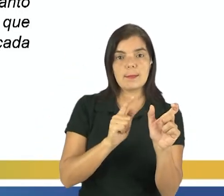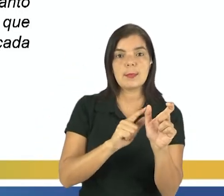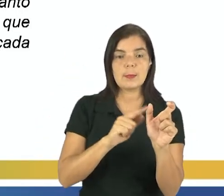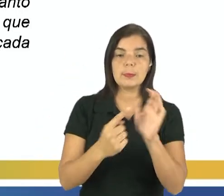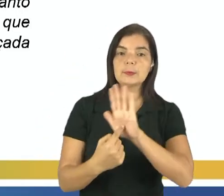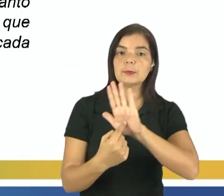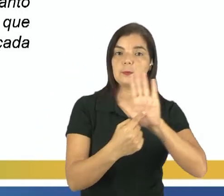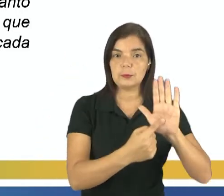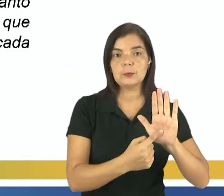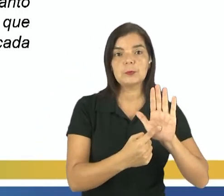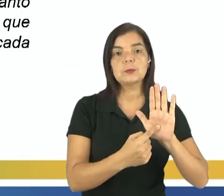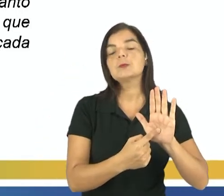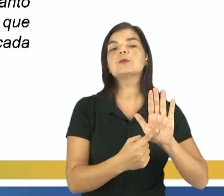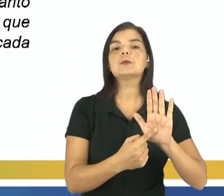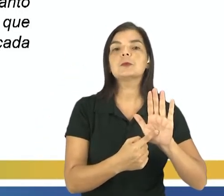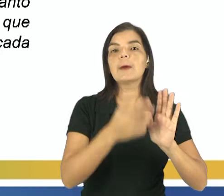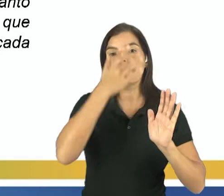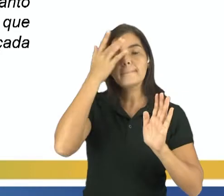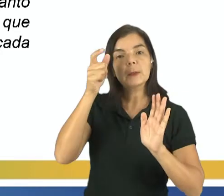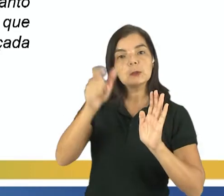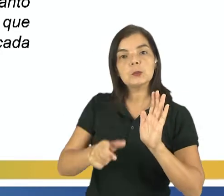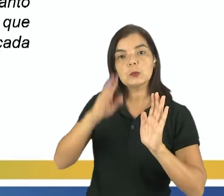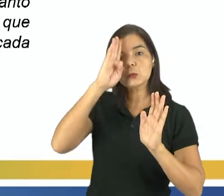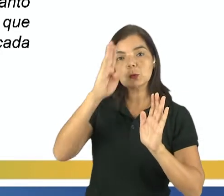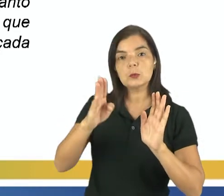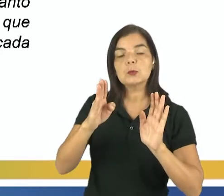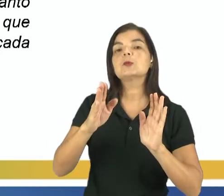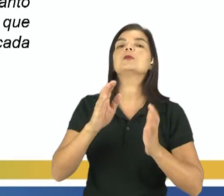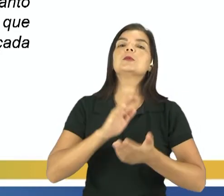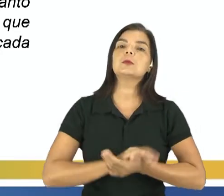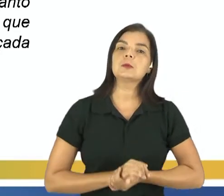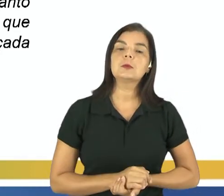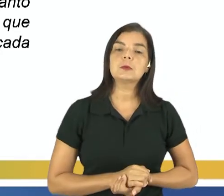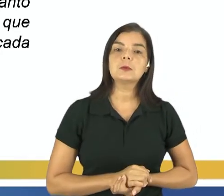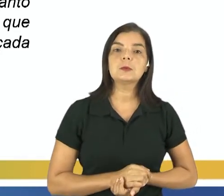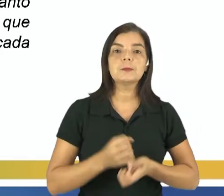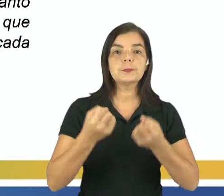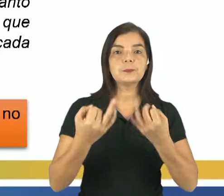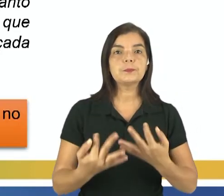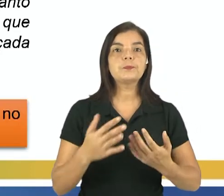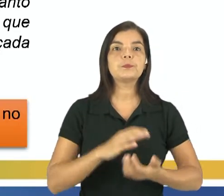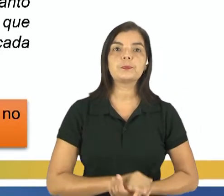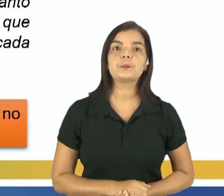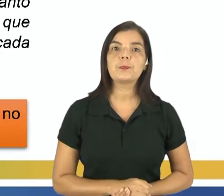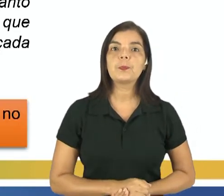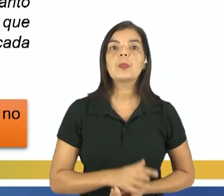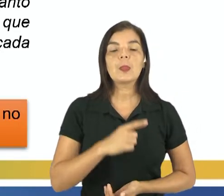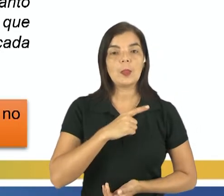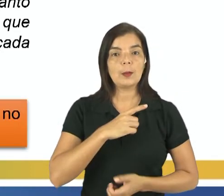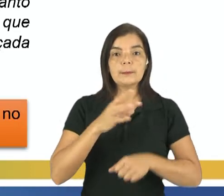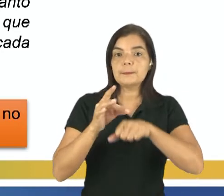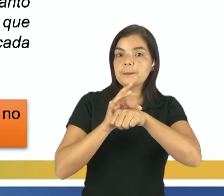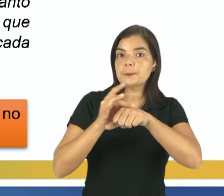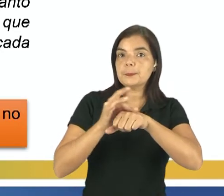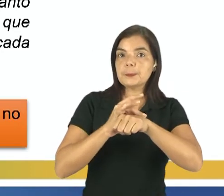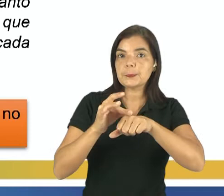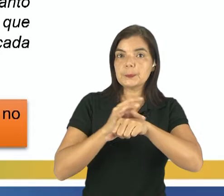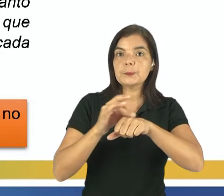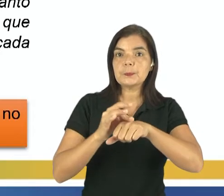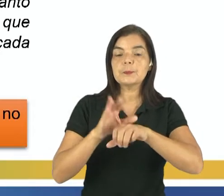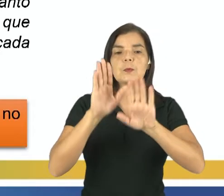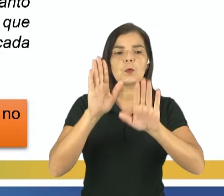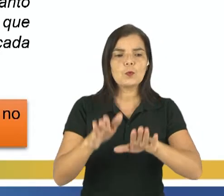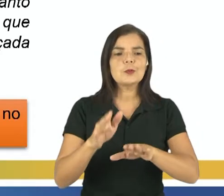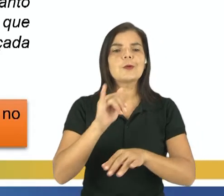de identificação desse personagem principal, dessa pessoa que está sendo mencionada, tá? Então, os termos destacados, eles